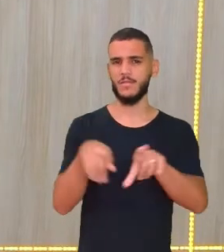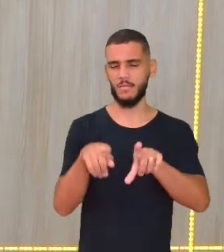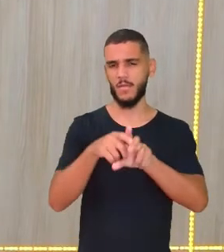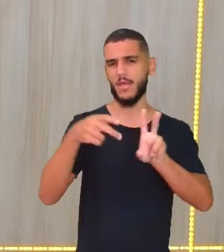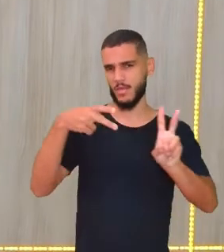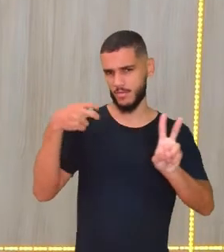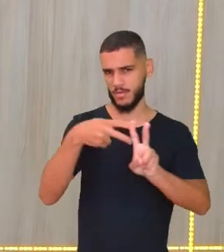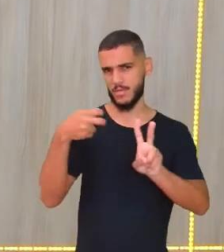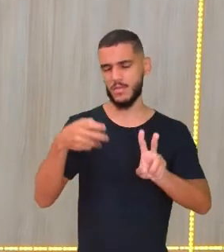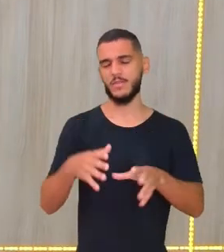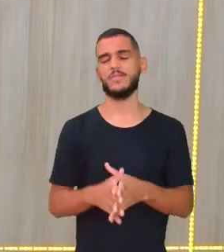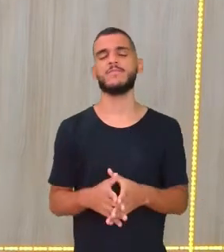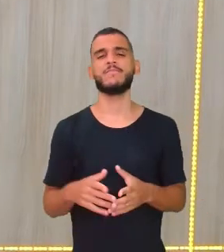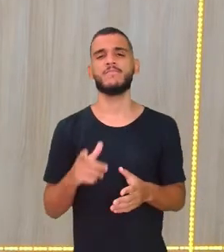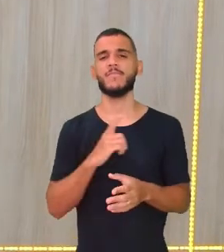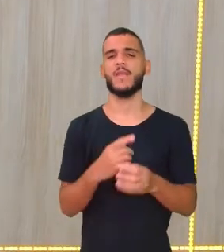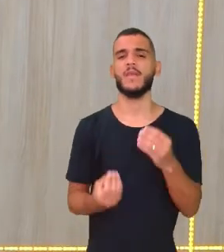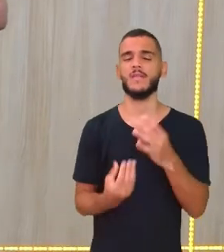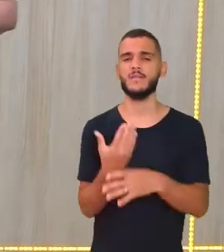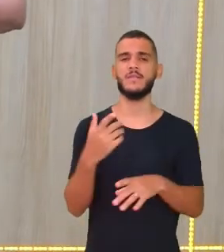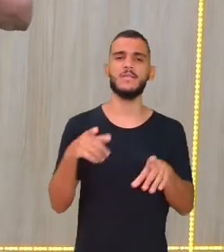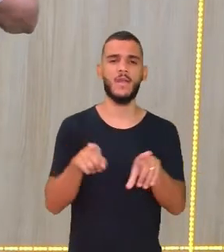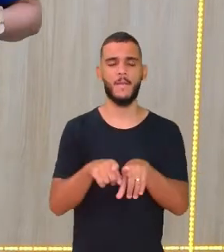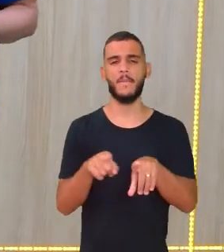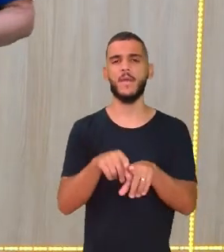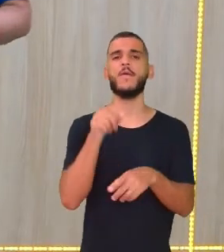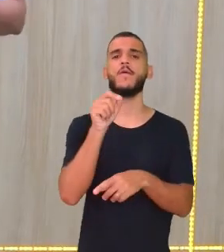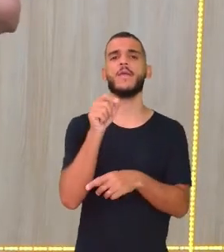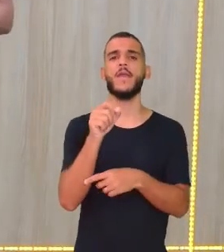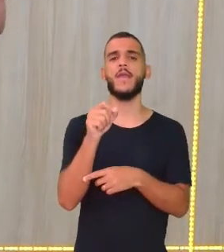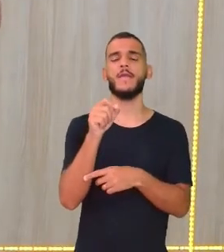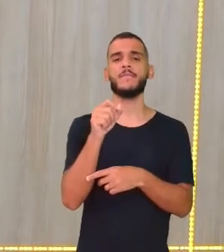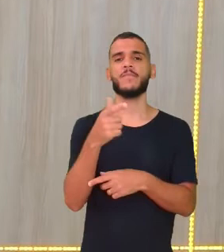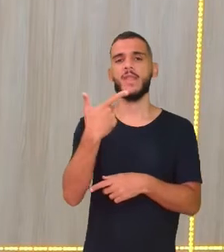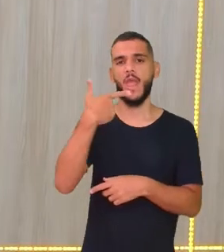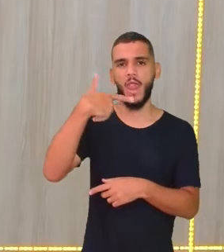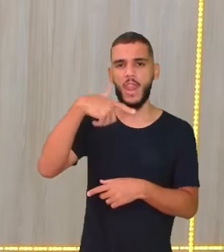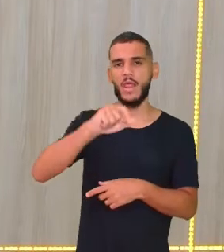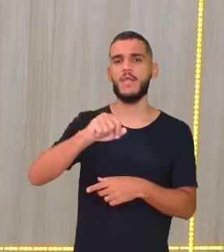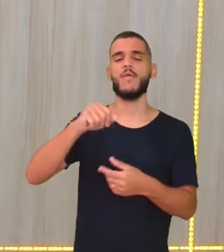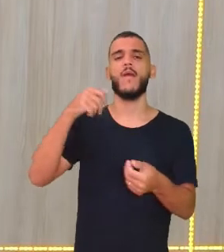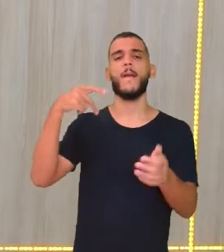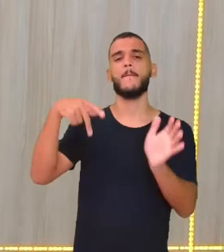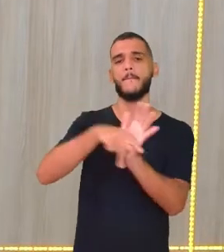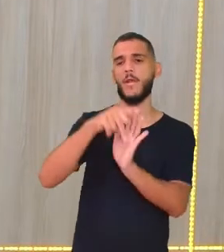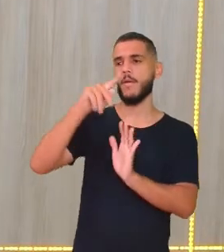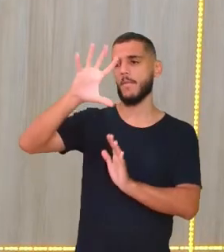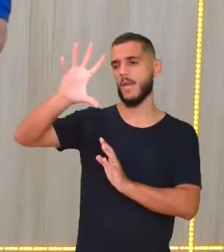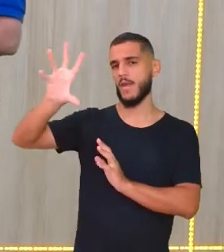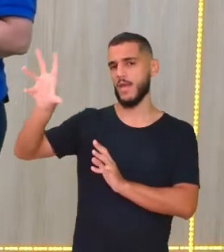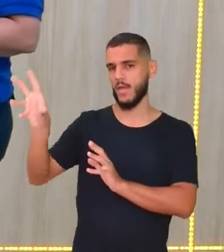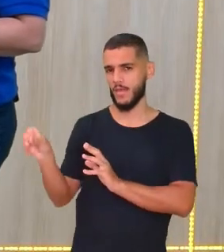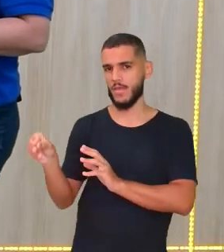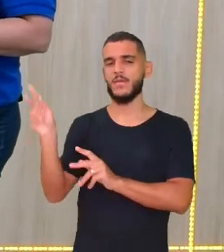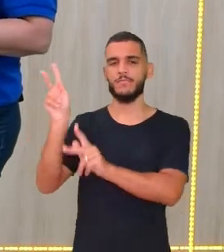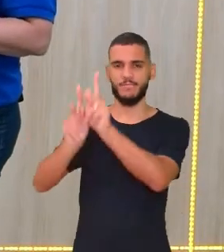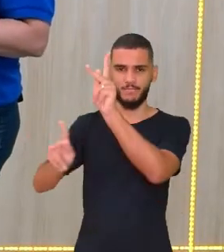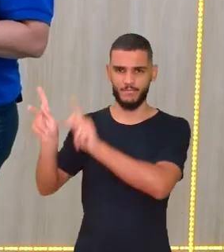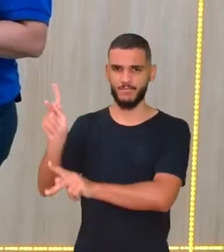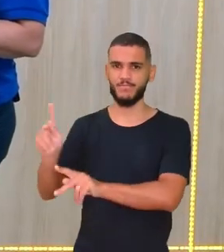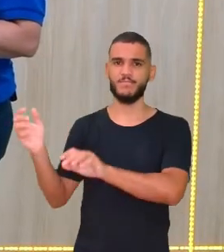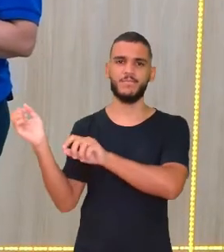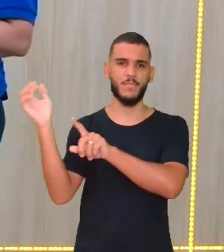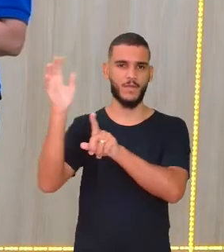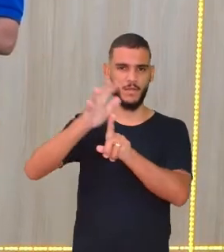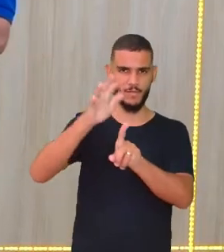indígena, não é? Tem composição também da língua nativa dos africanos. Então, vamos pensando sobre